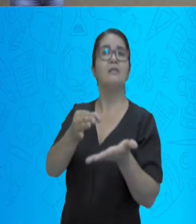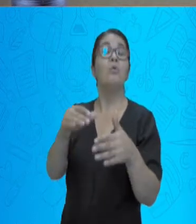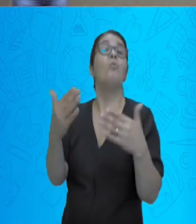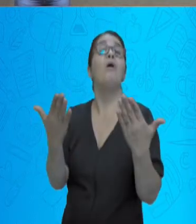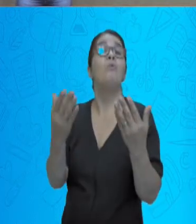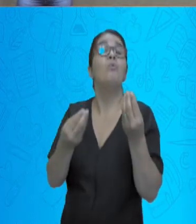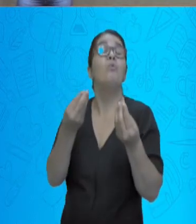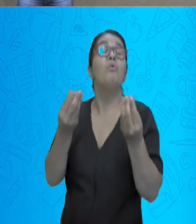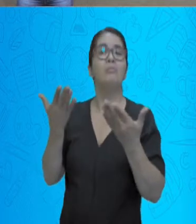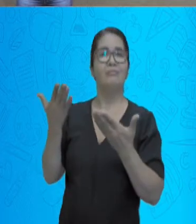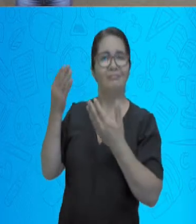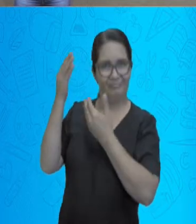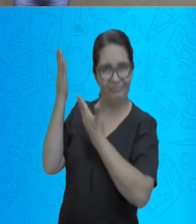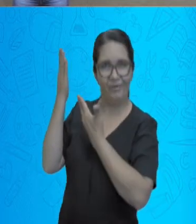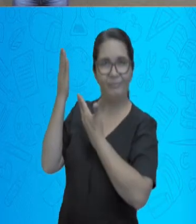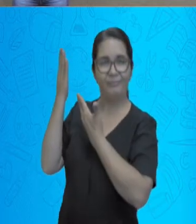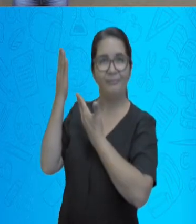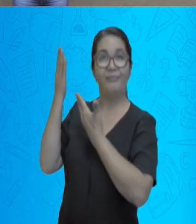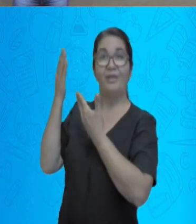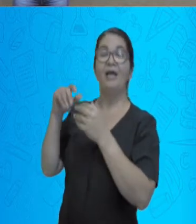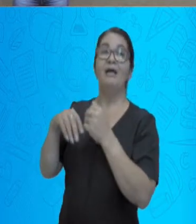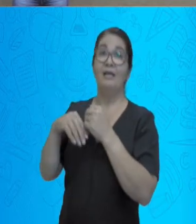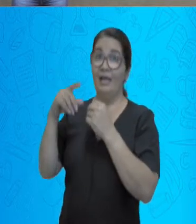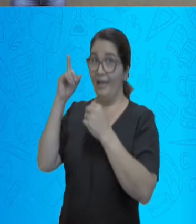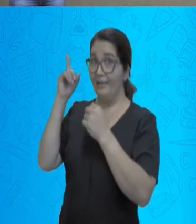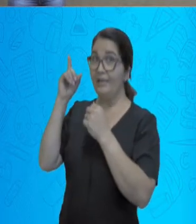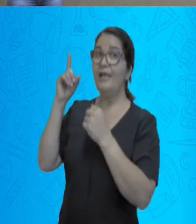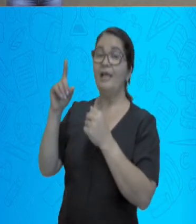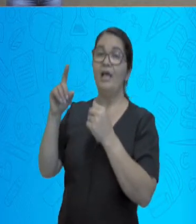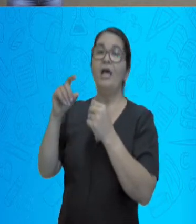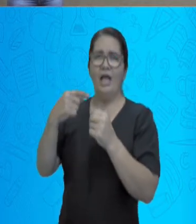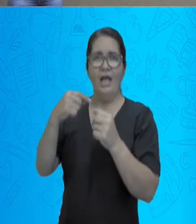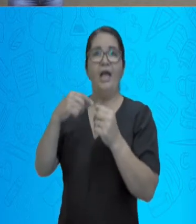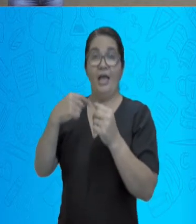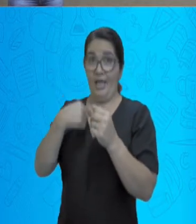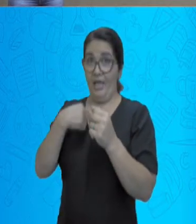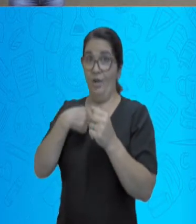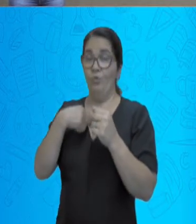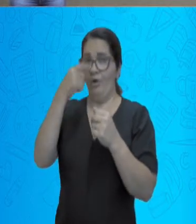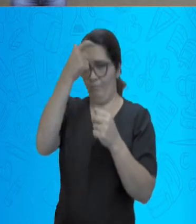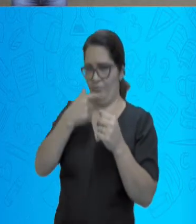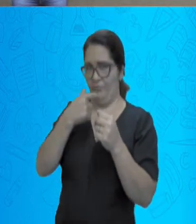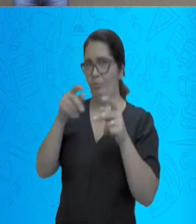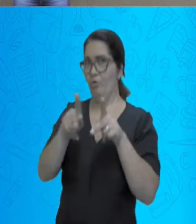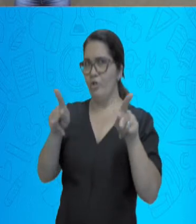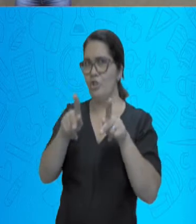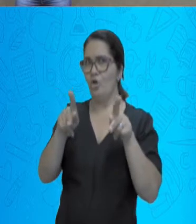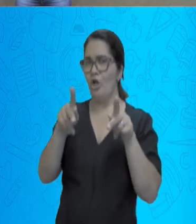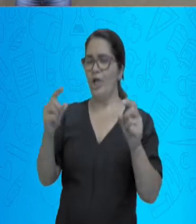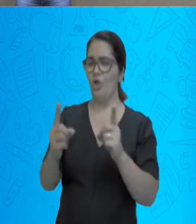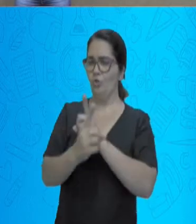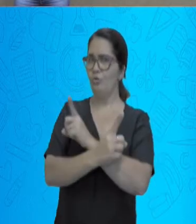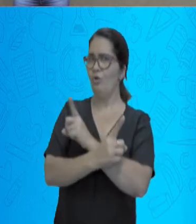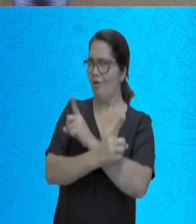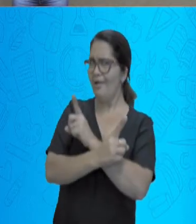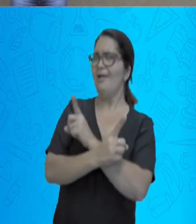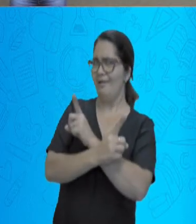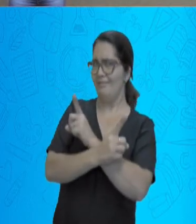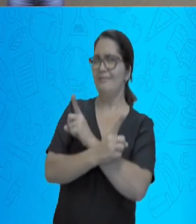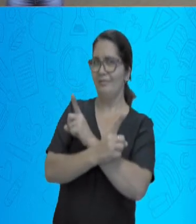Nesse slide aqui eu fiz algumas pegadinhas, porque aqui eu troquei. Então a gente vai ter que observar e prestar muita